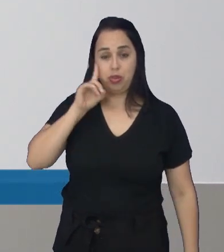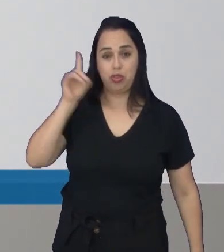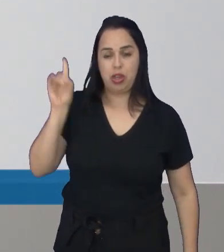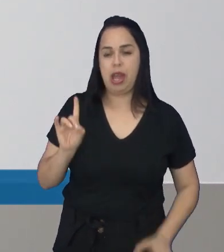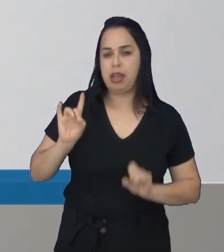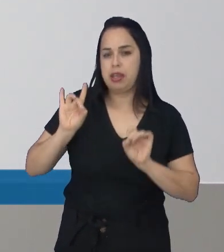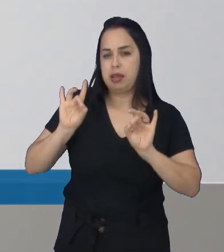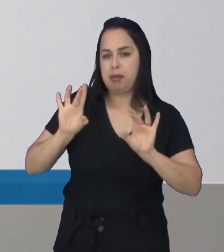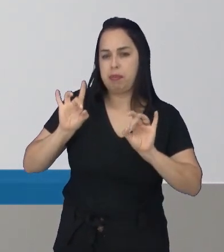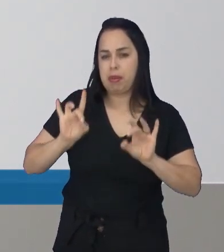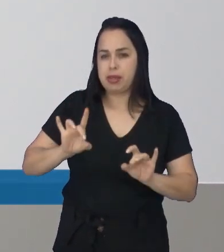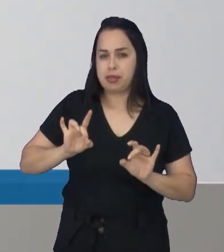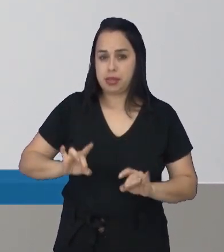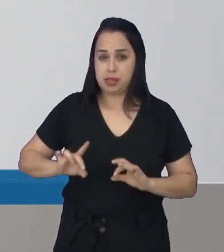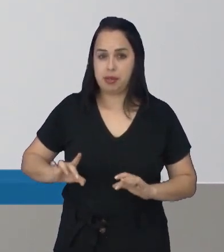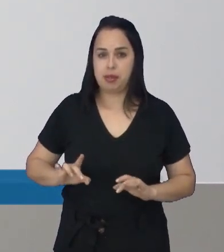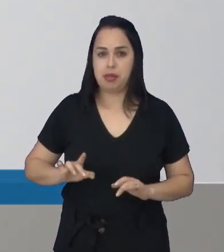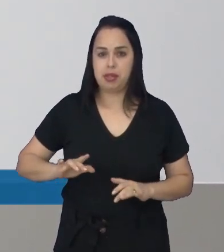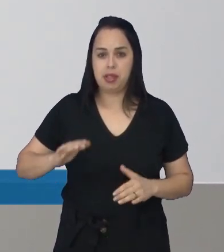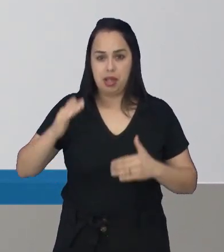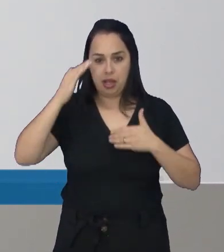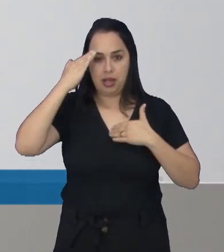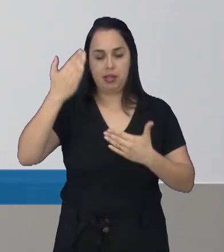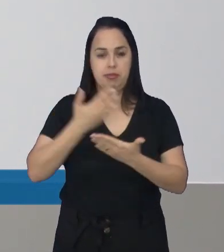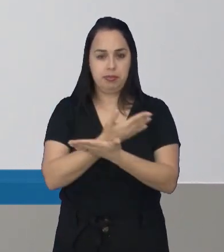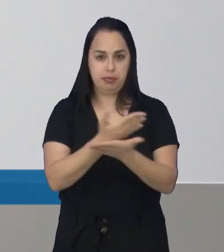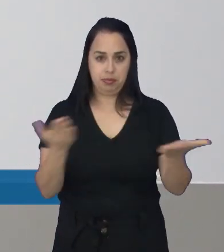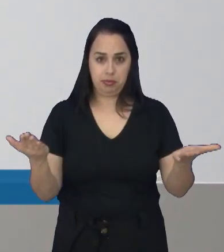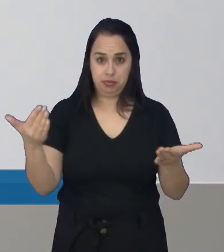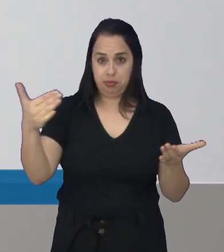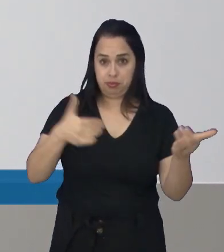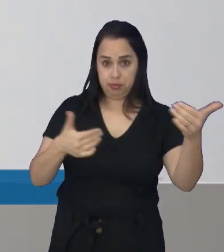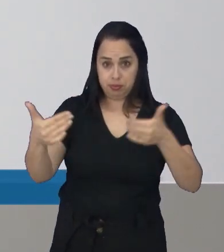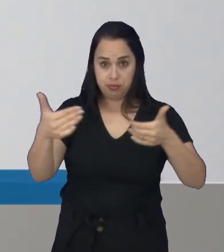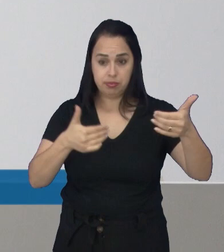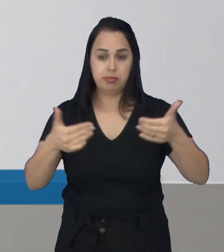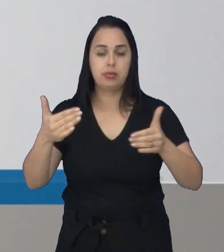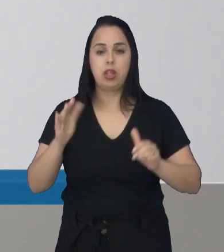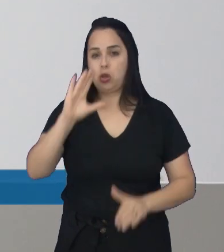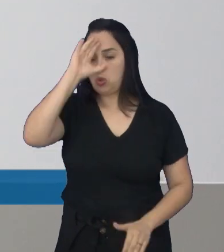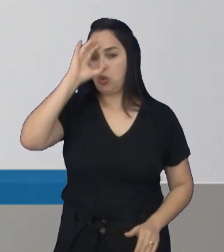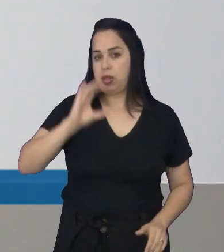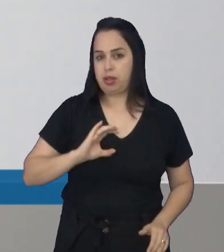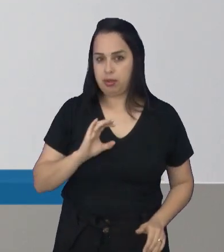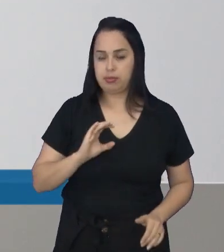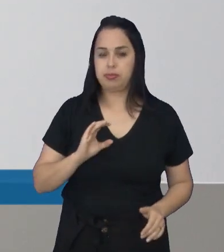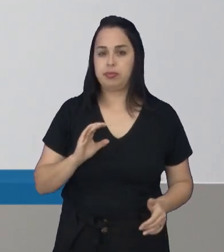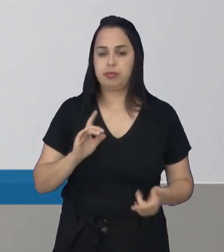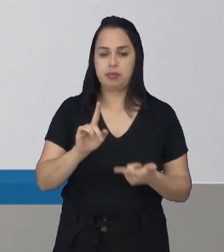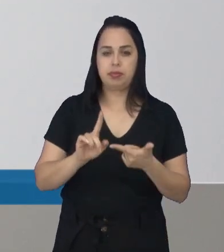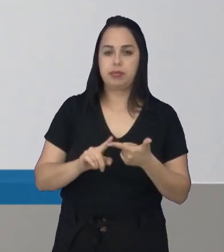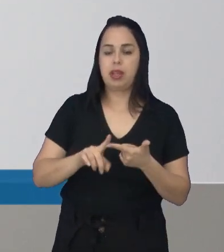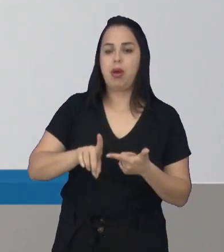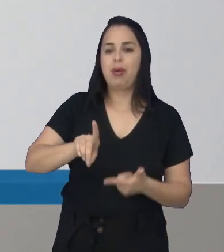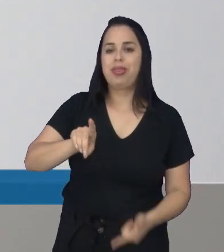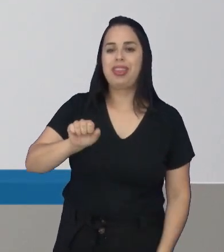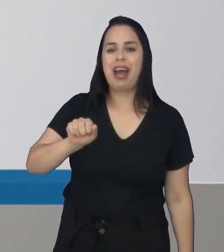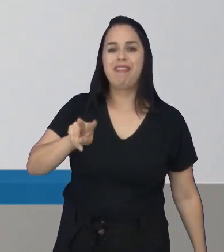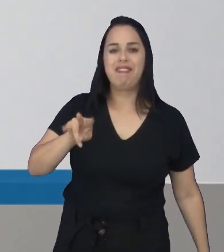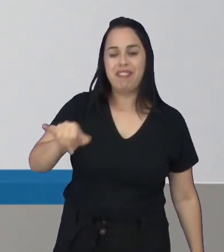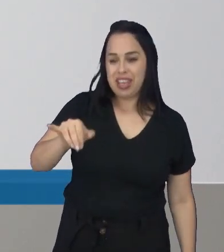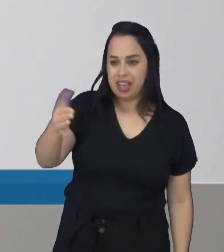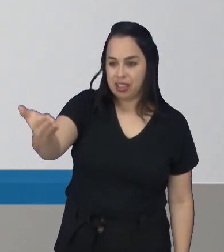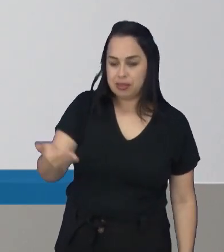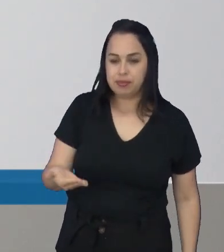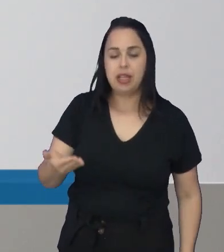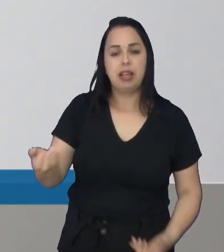uma vez essa participação agradecer a participação de todos todos os cidadãos aqui agradecer em nome do senhor Davi que tava me contando aí